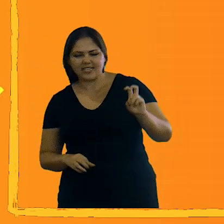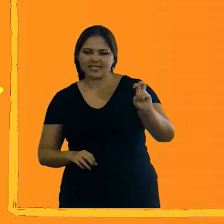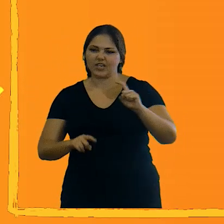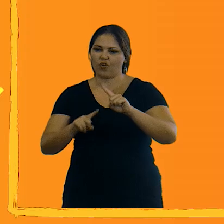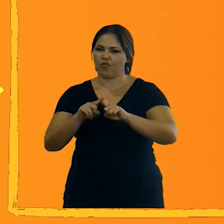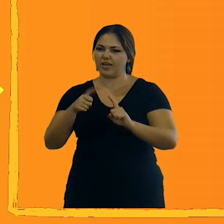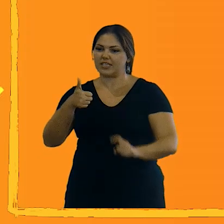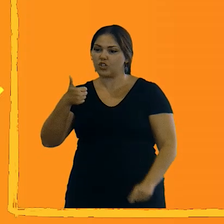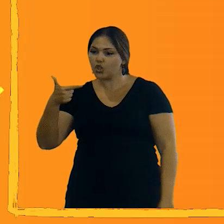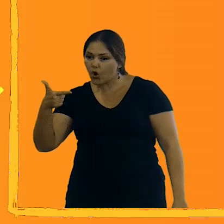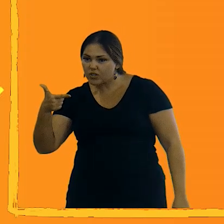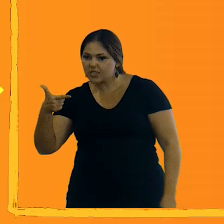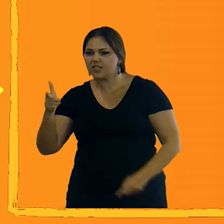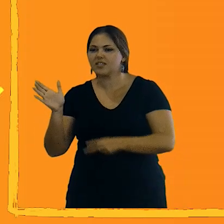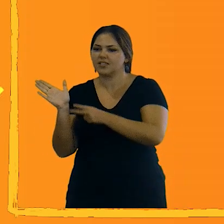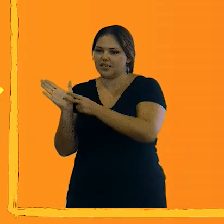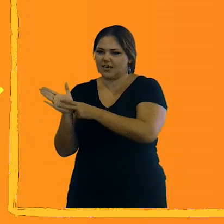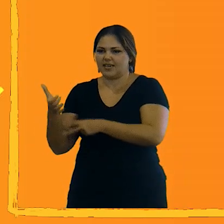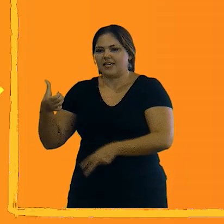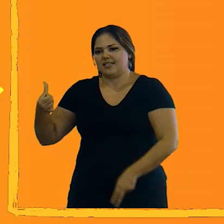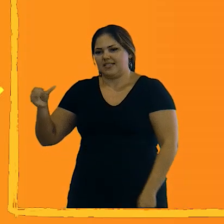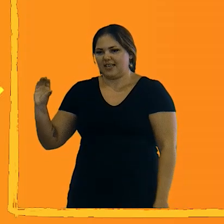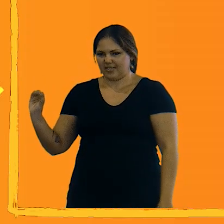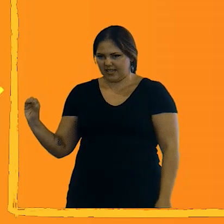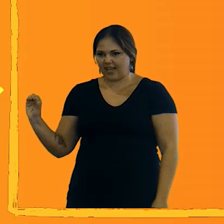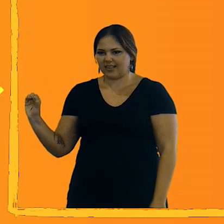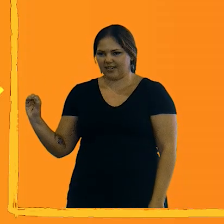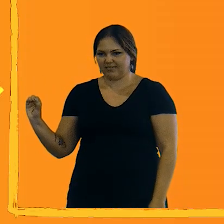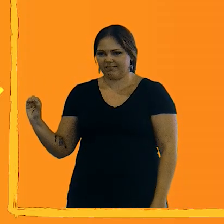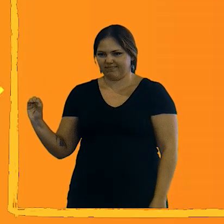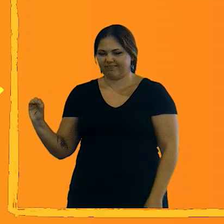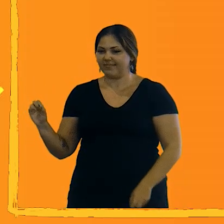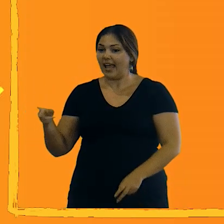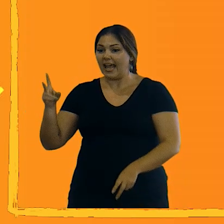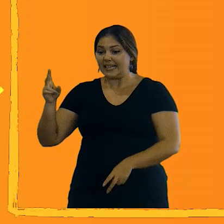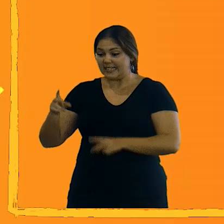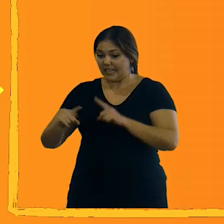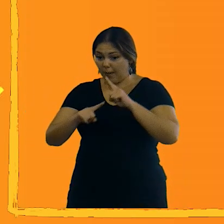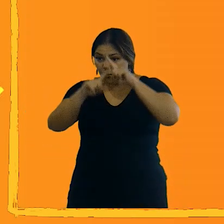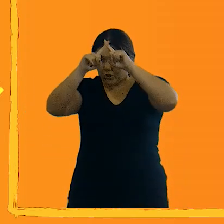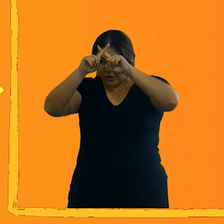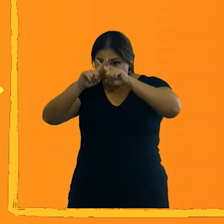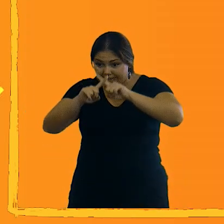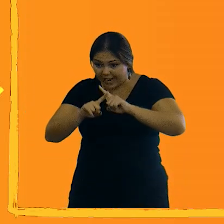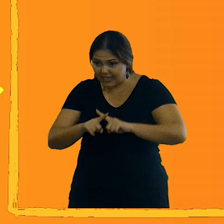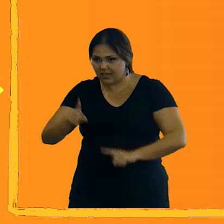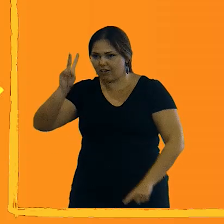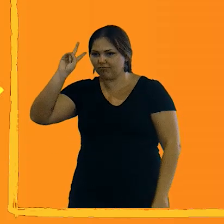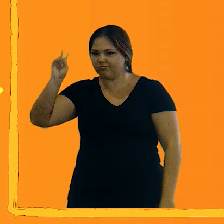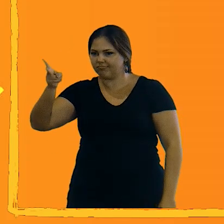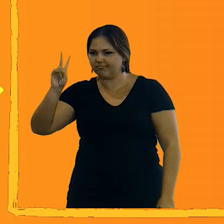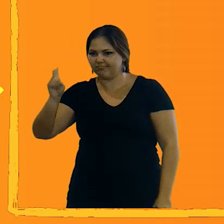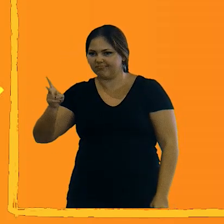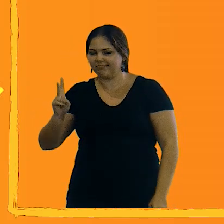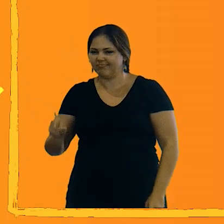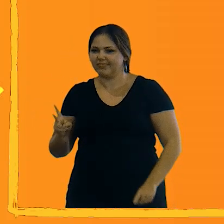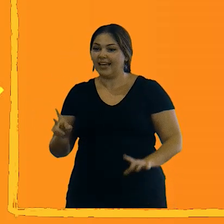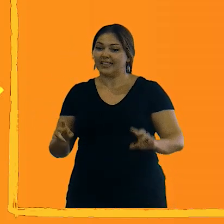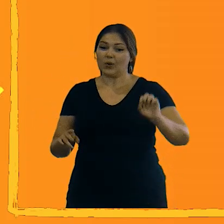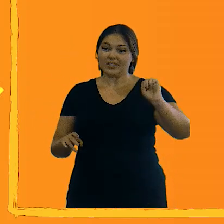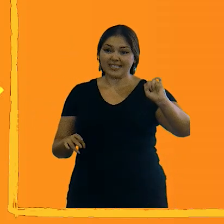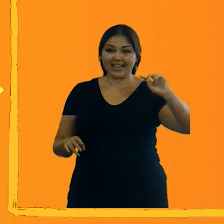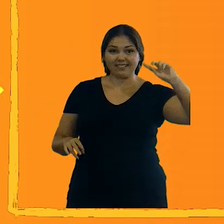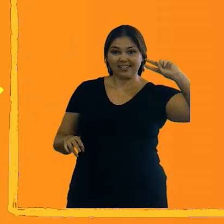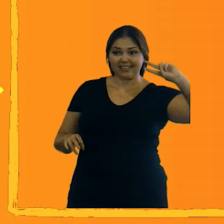seja a multiplicação entre elas tá dando uma constante Então são grandezas inversamente